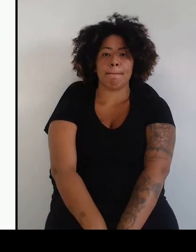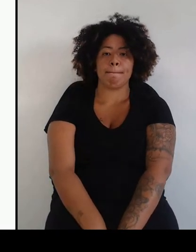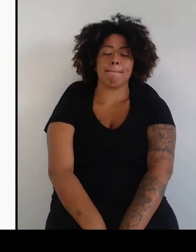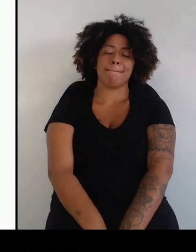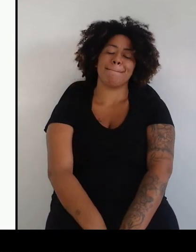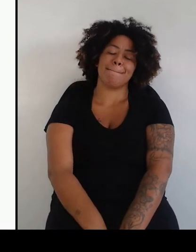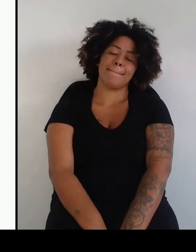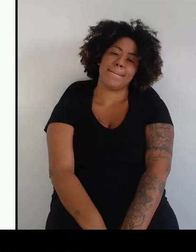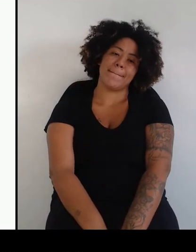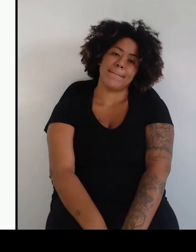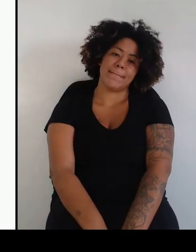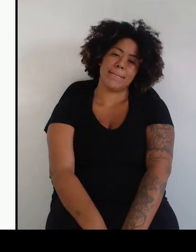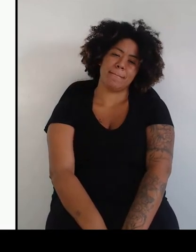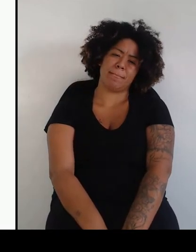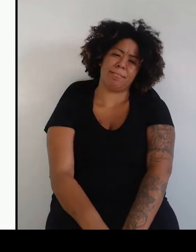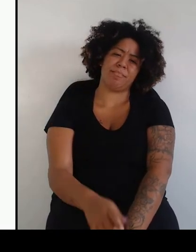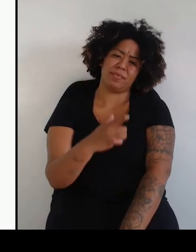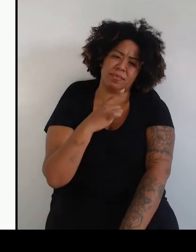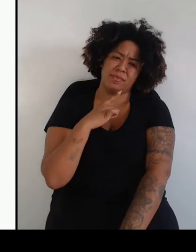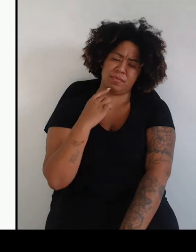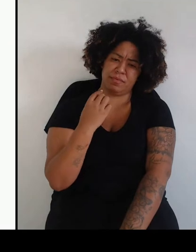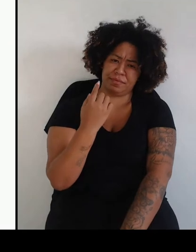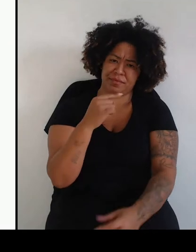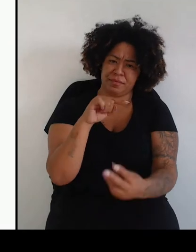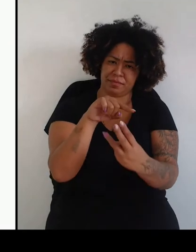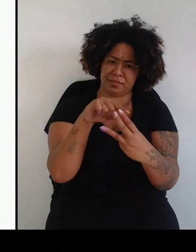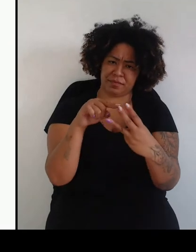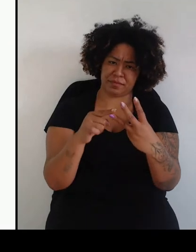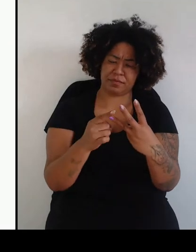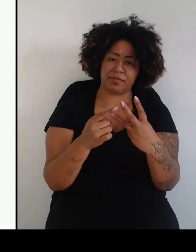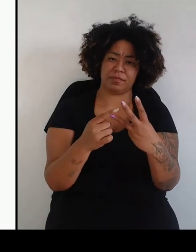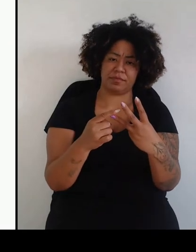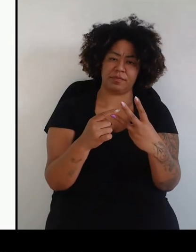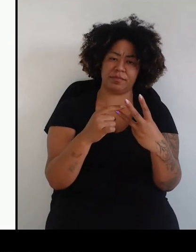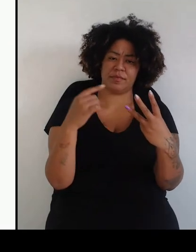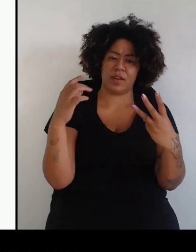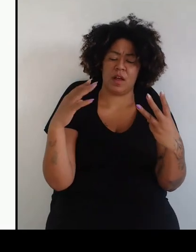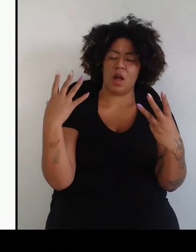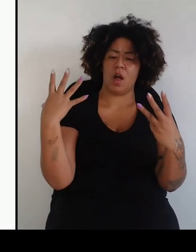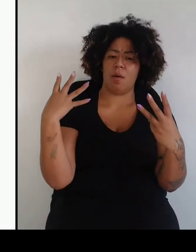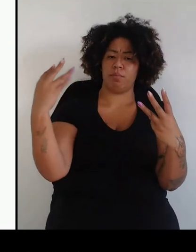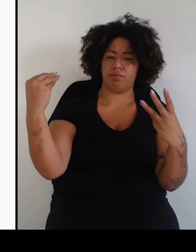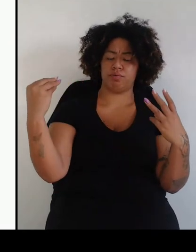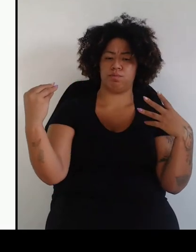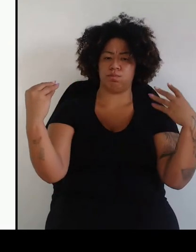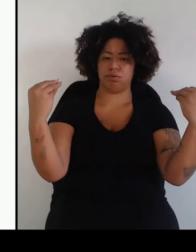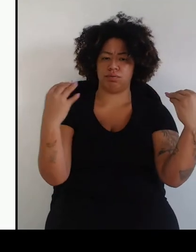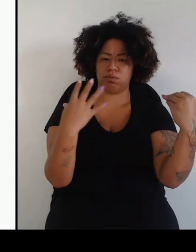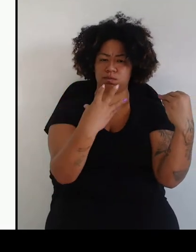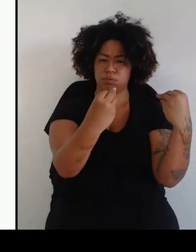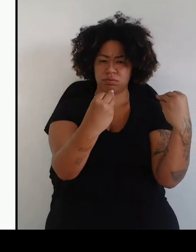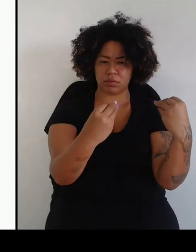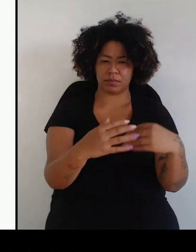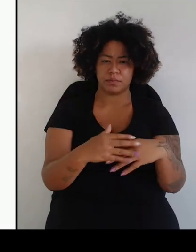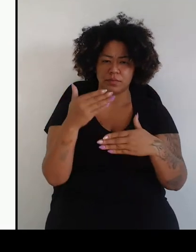aqui são três estudos de figuras na cama e no próximo slide